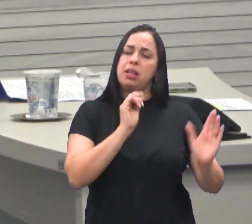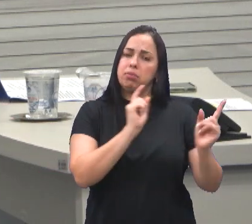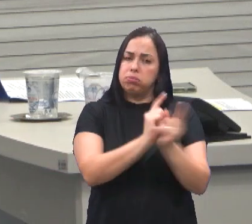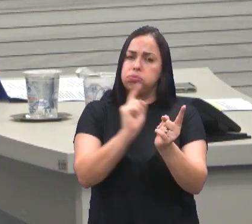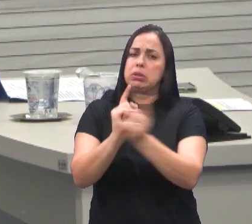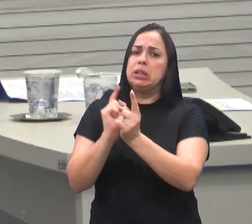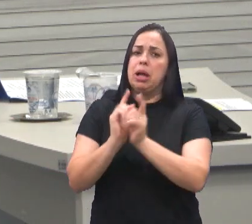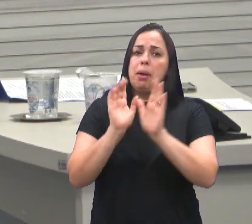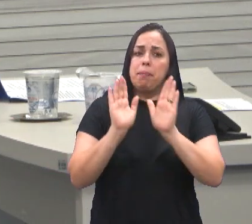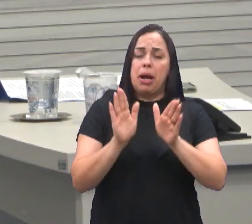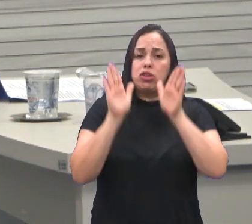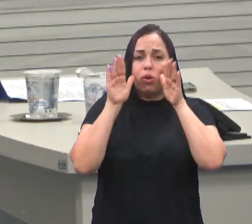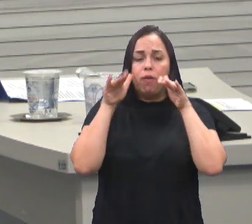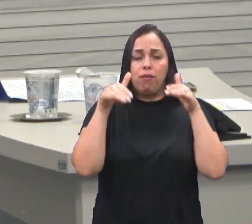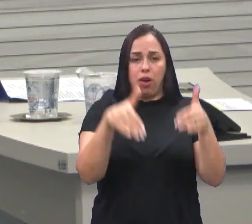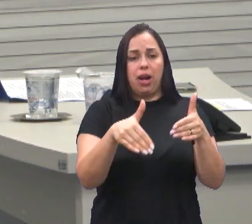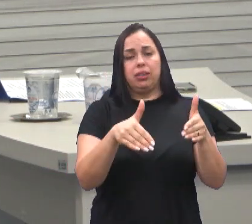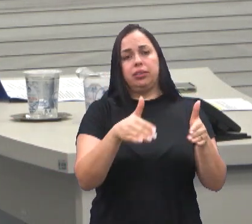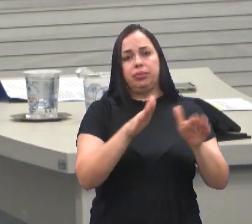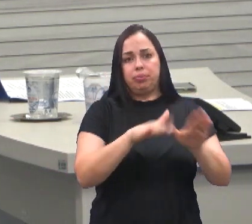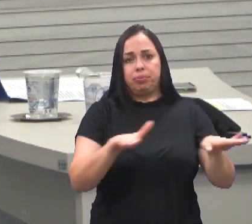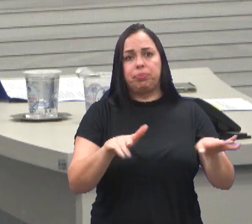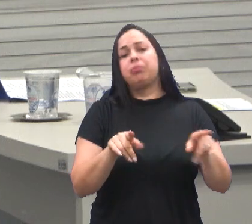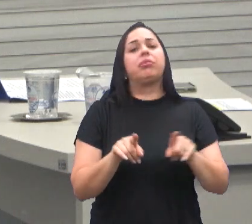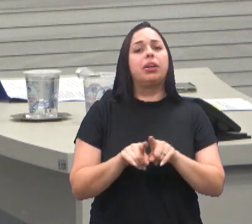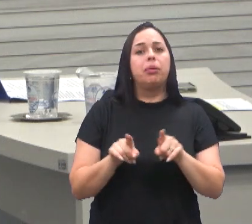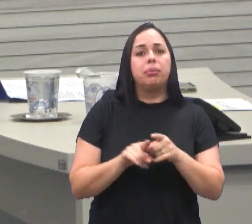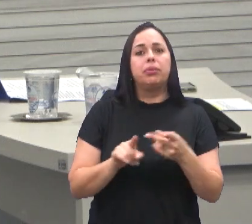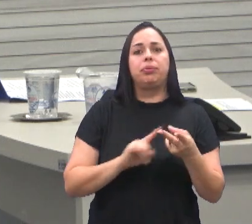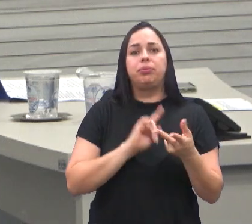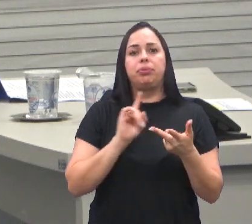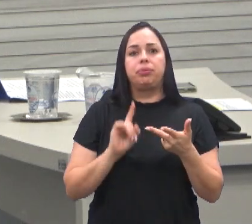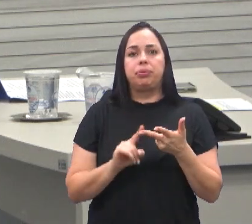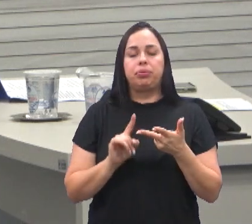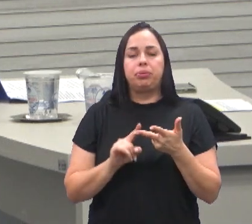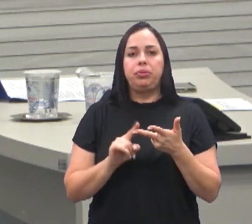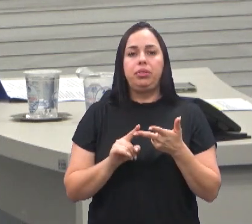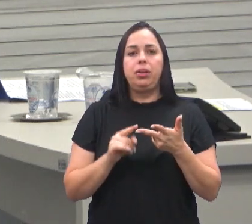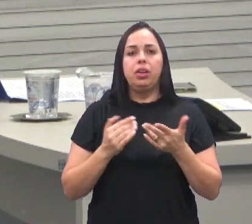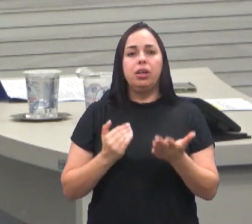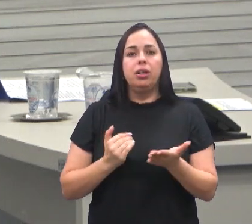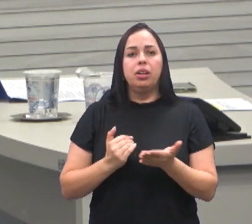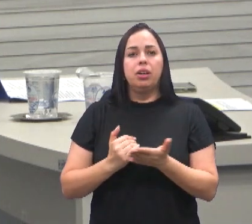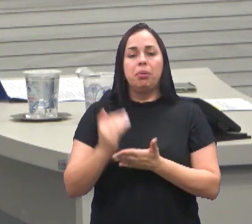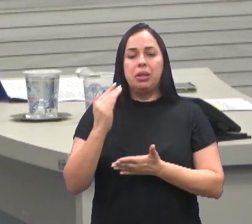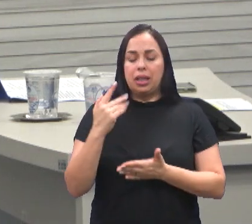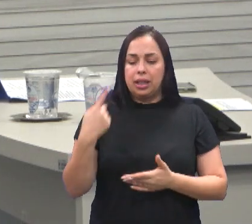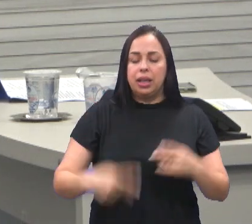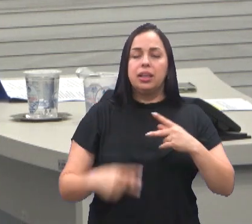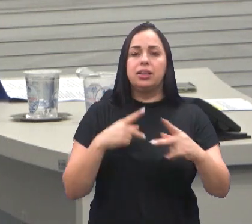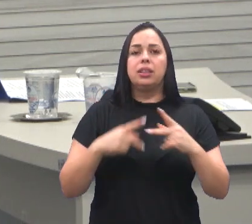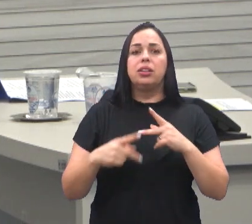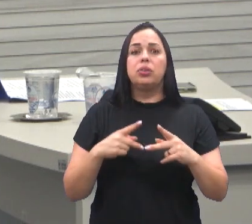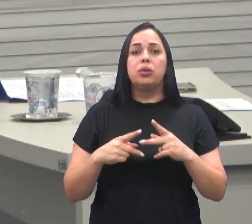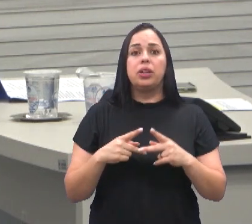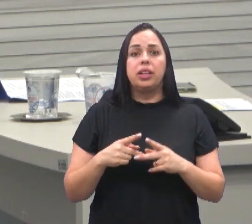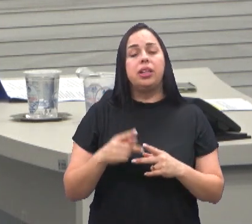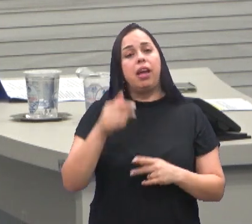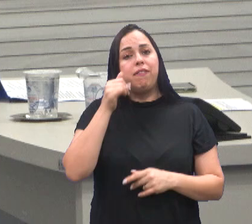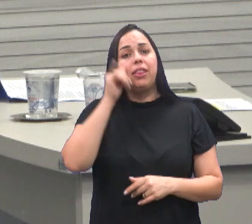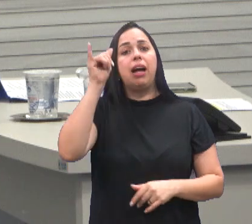programa especializado desse, também ampliando um pouco essa questão, a gente começa a ter uma São José também com menos casos de